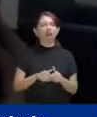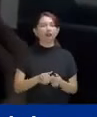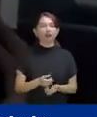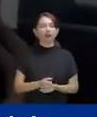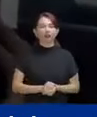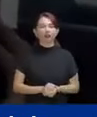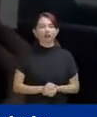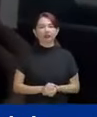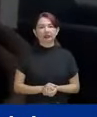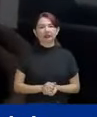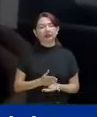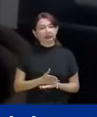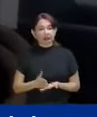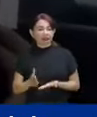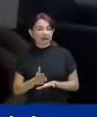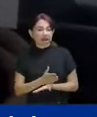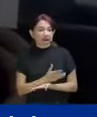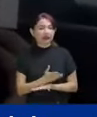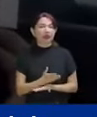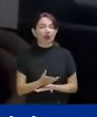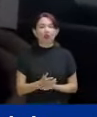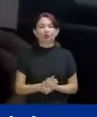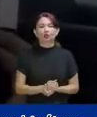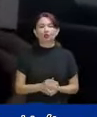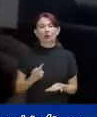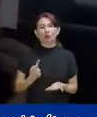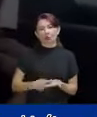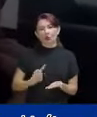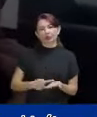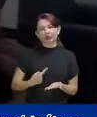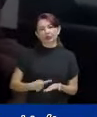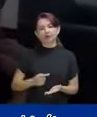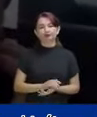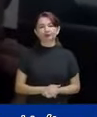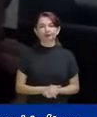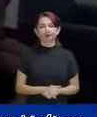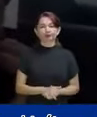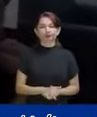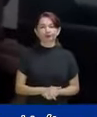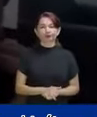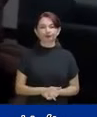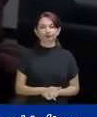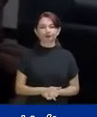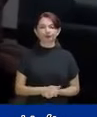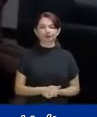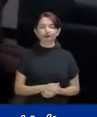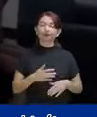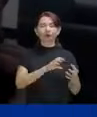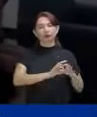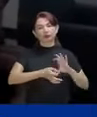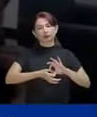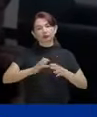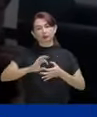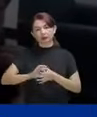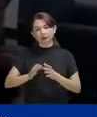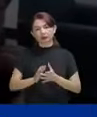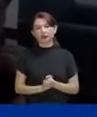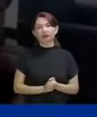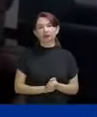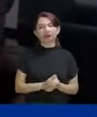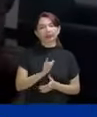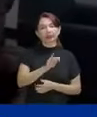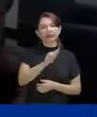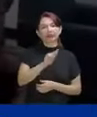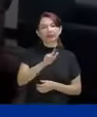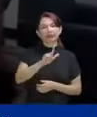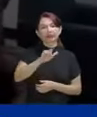com órgão de outra esfera partidária, conforme 28, parágrafo 4º da Lei dos Partidos Políticos. Nesse a alegação de